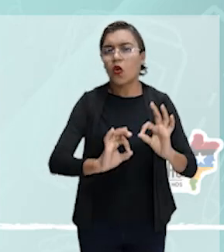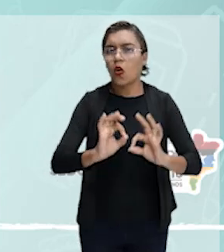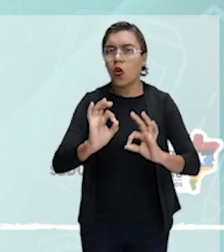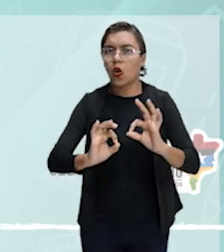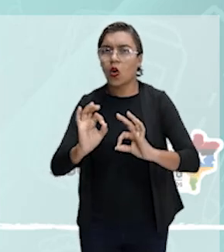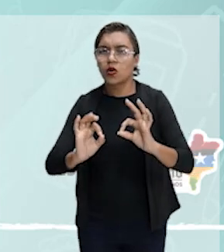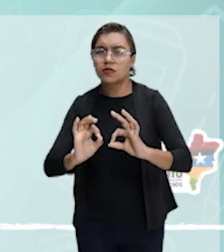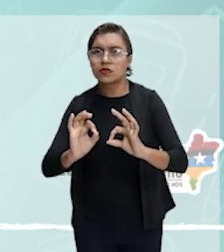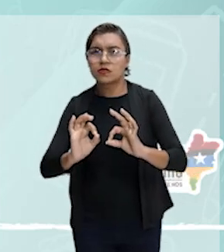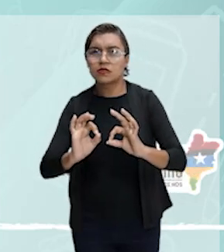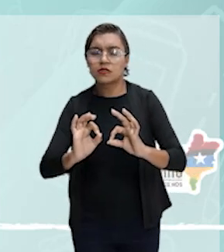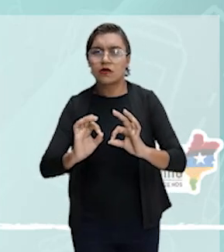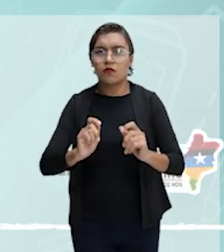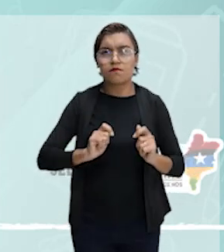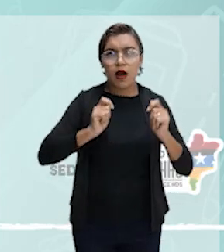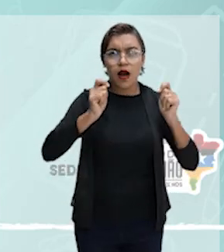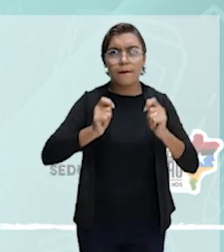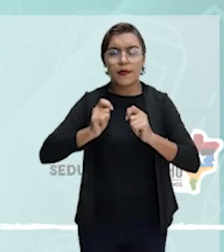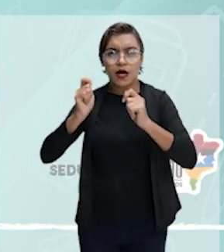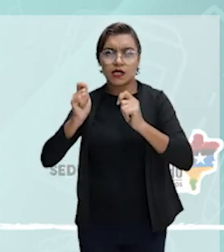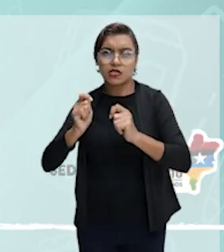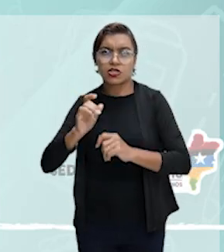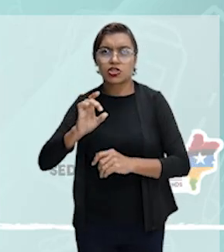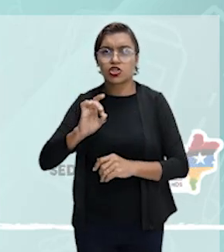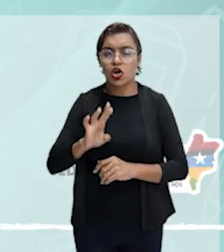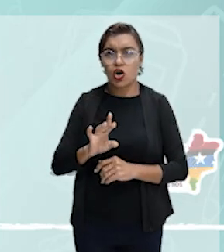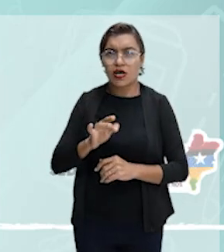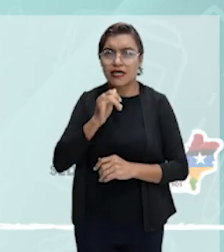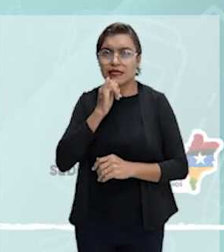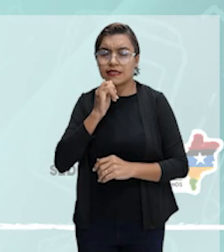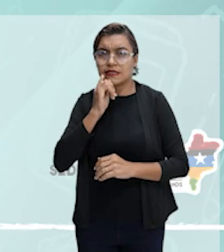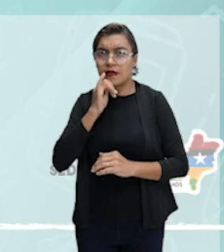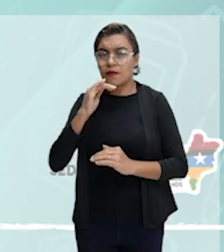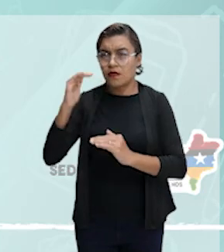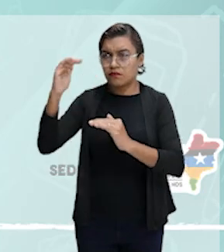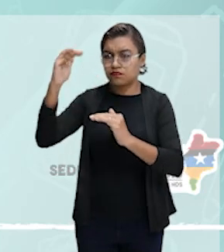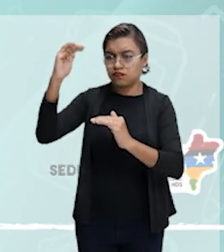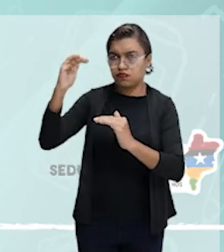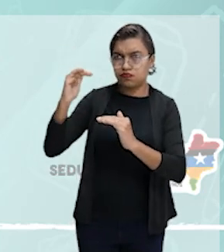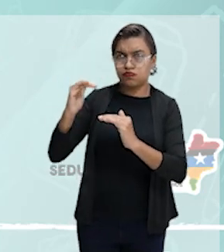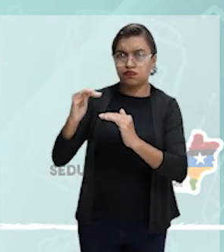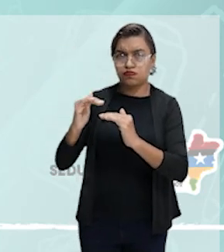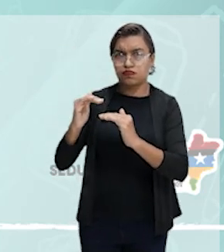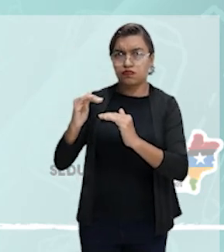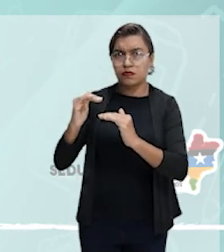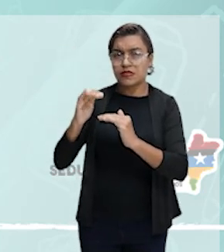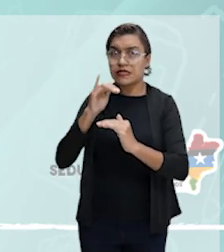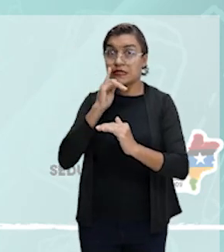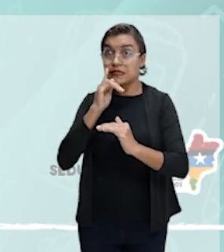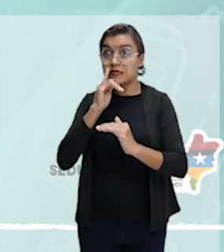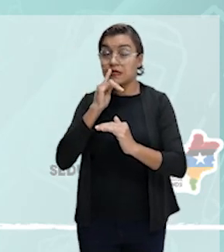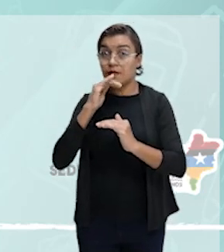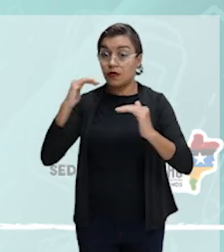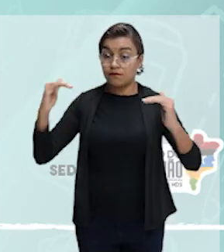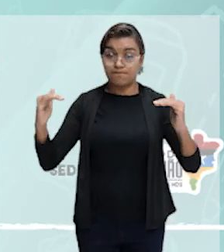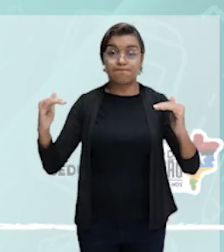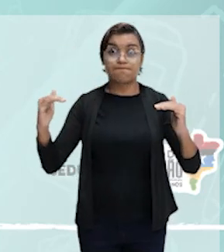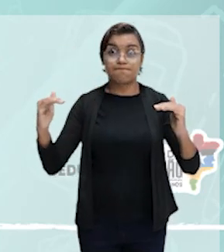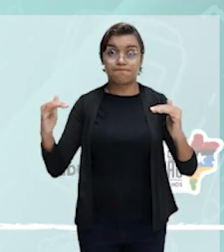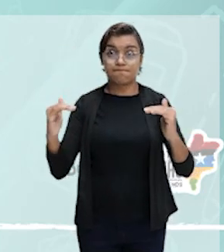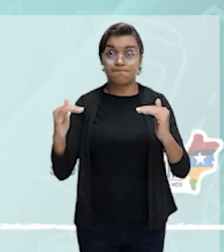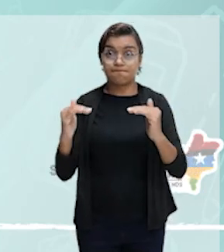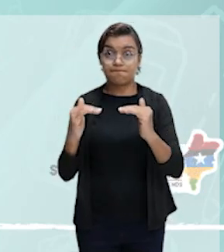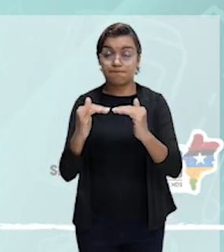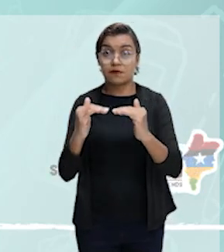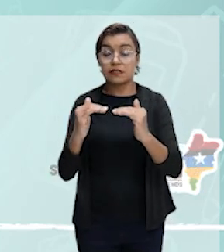é vertical, ou seja, não é de cima para baixo, mas é horizontal. Diferente dos